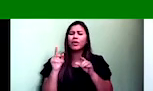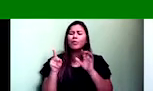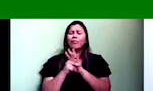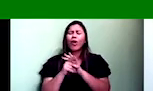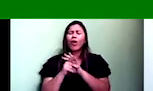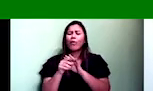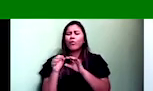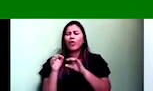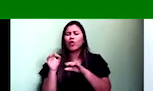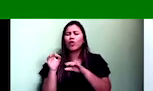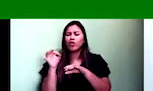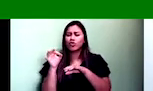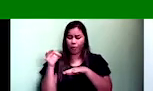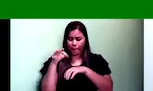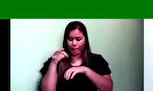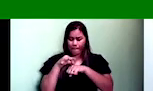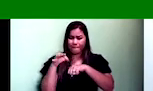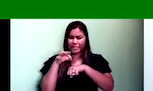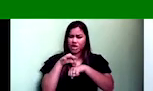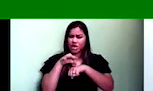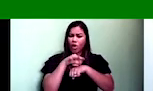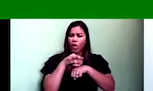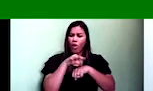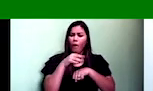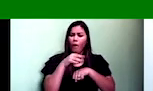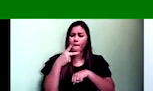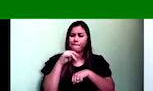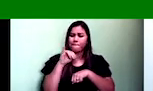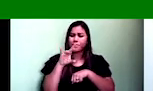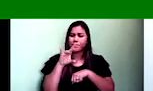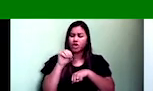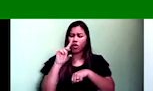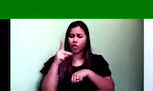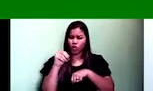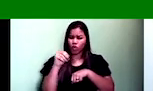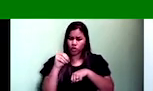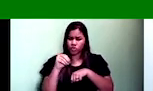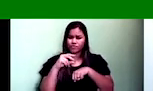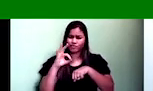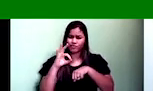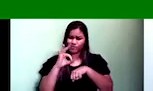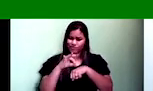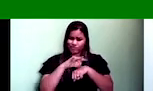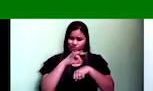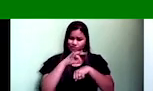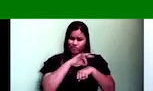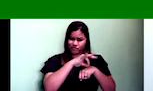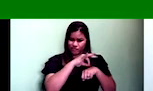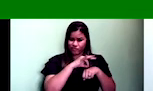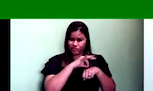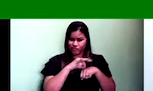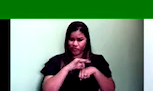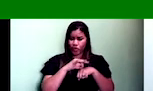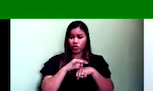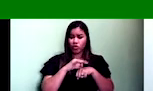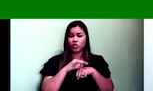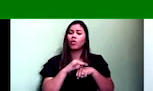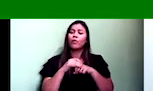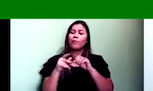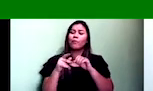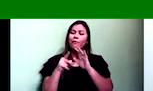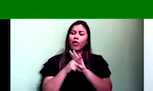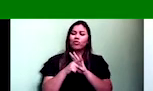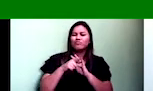chato, chama fitiríase. Hepatite B, uma doença